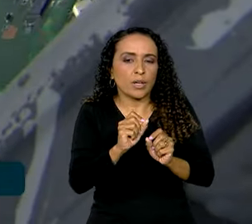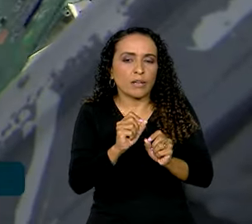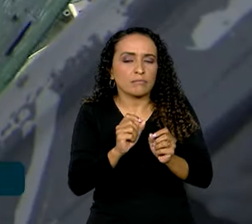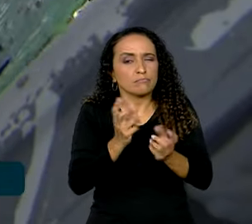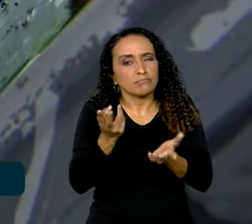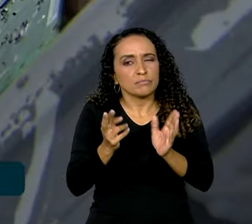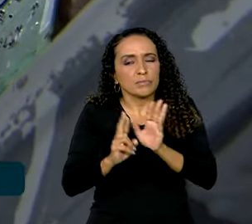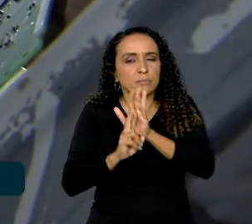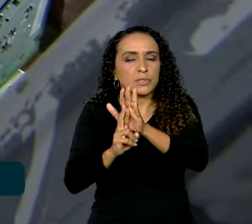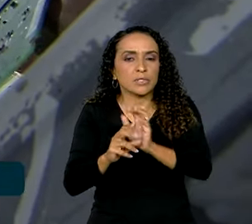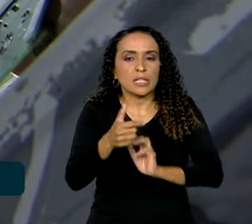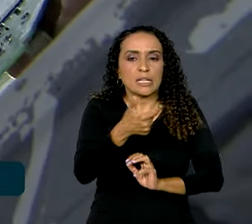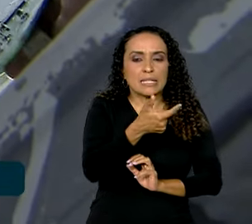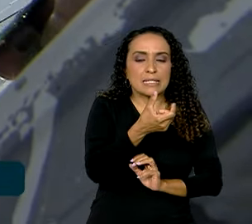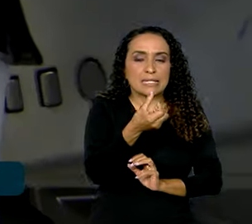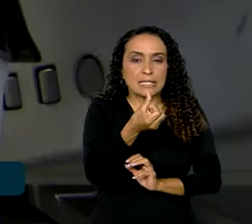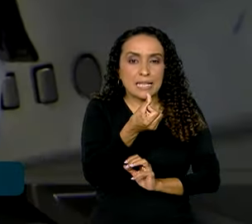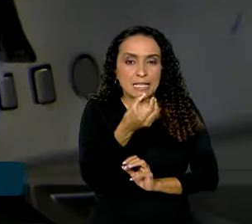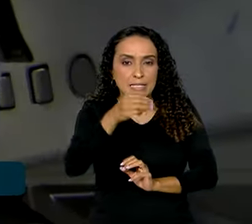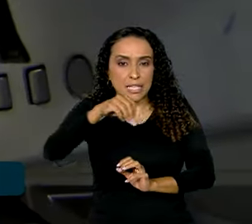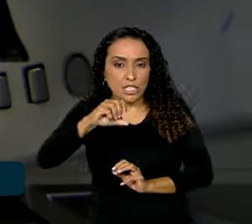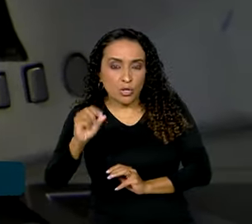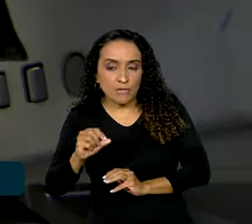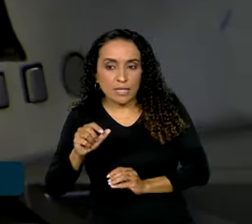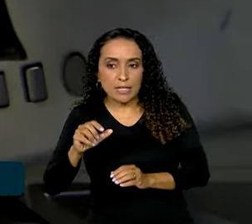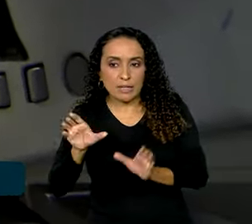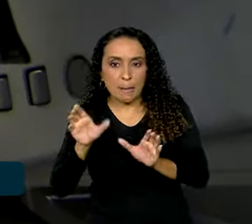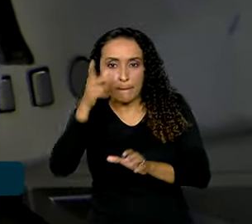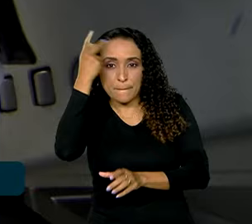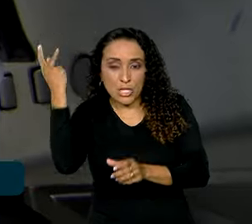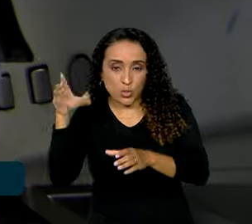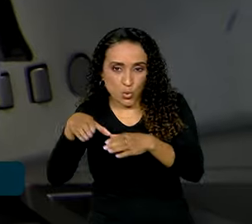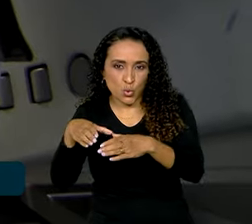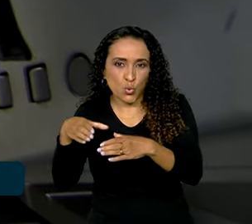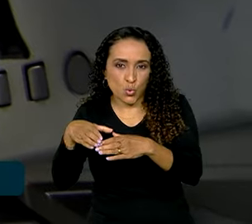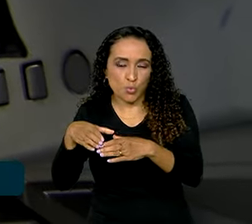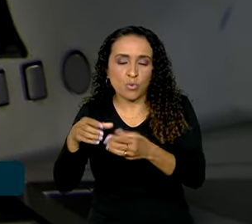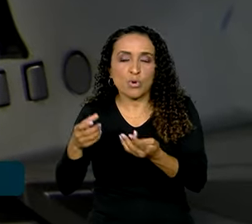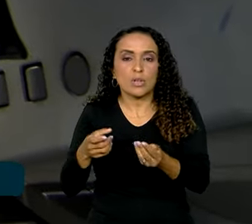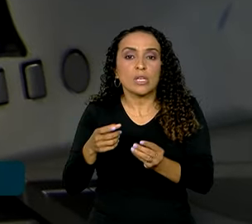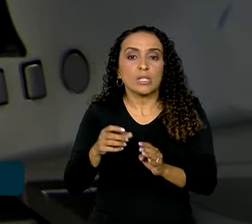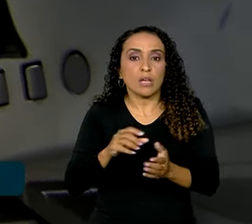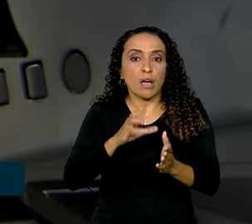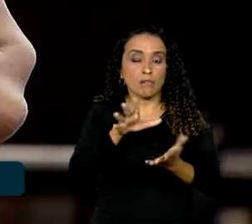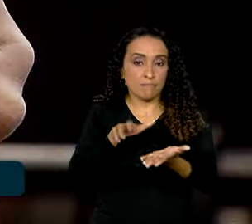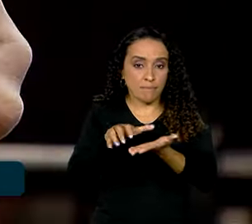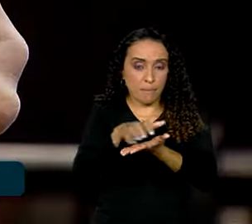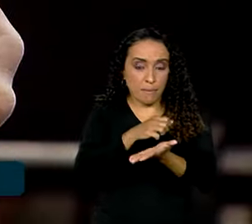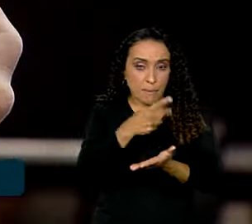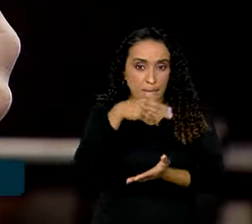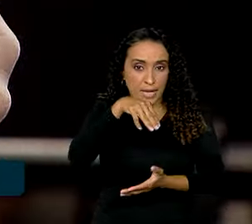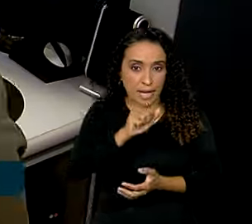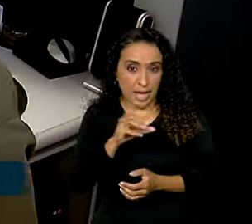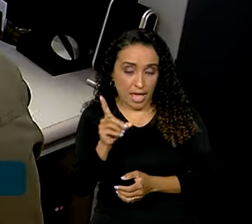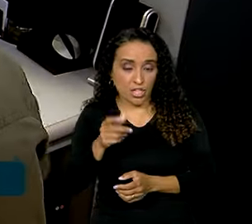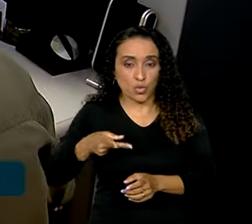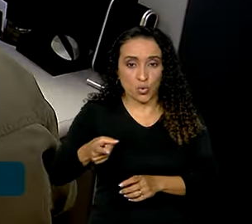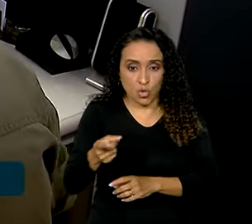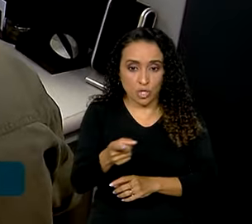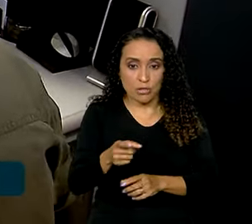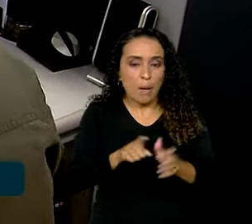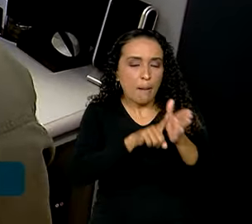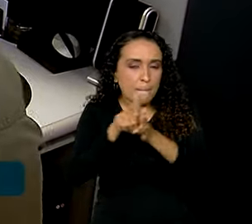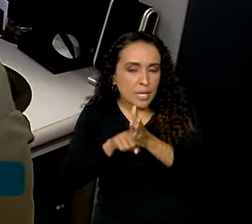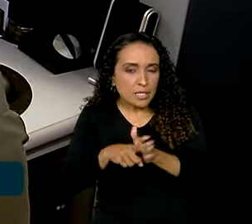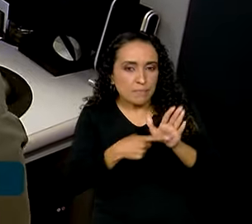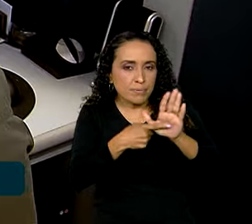690 mil pessoas a menos nesse grupo. E segundo dados da PNAD Contínua, a Pesquisa Nacional de Amostra